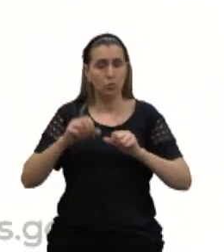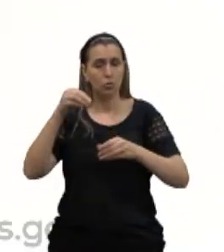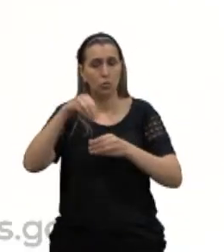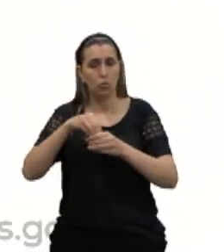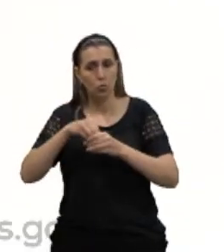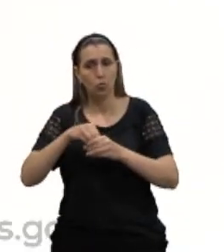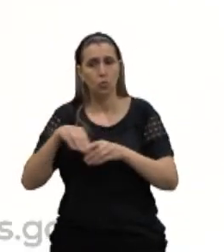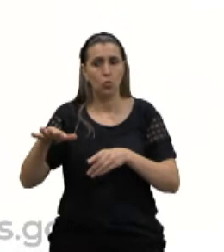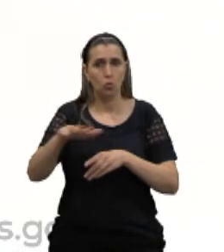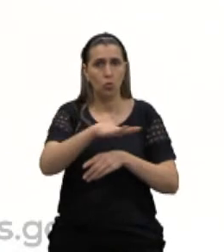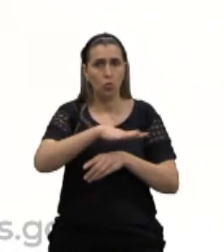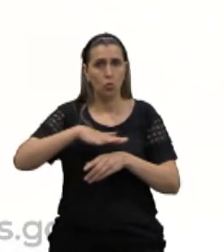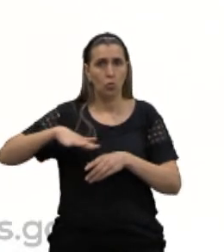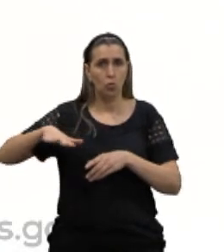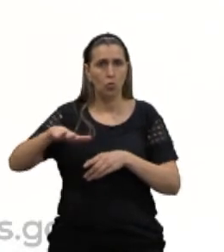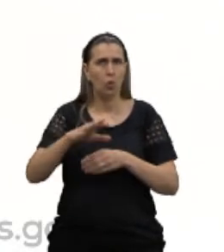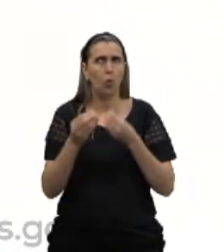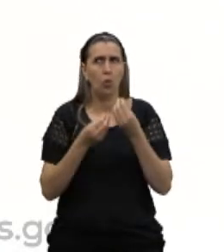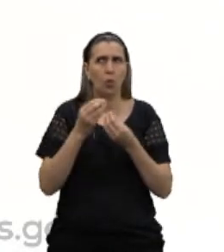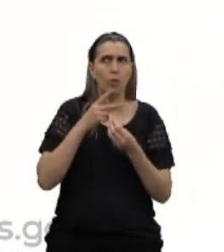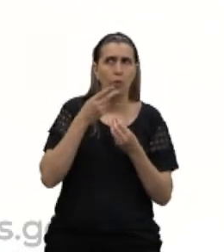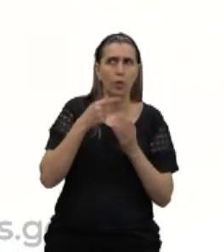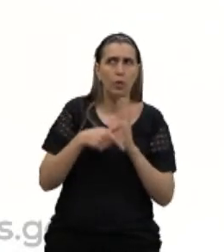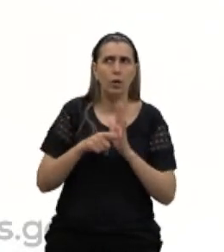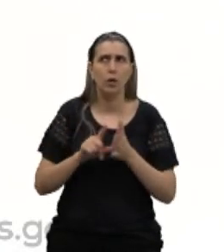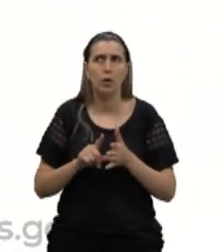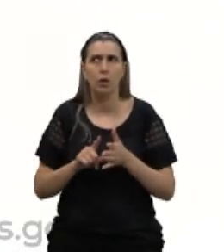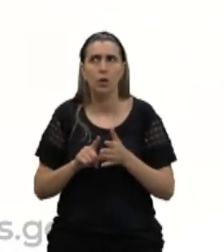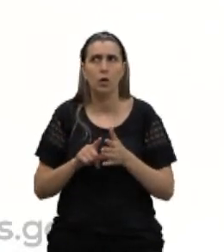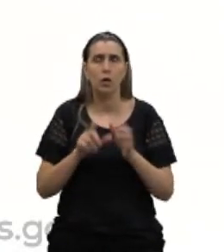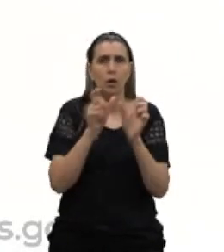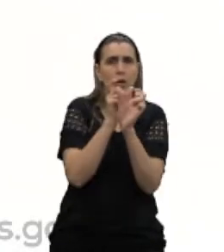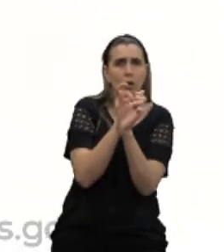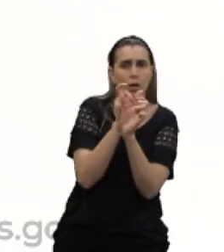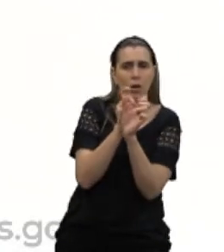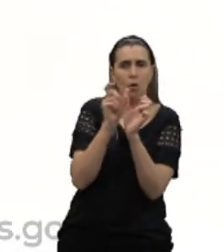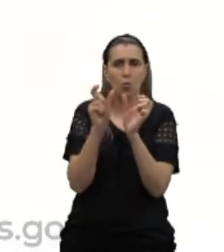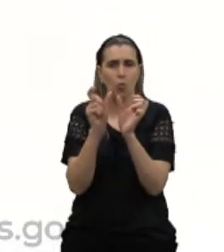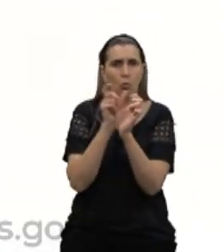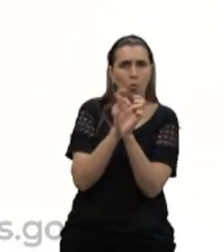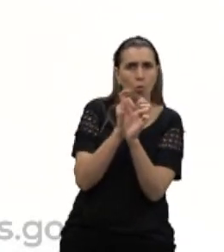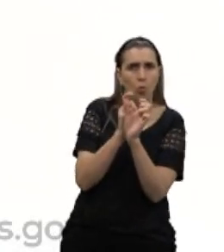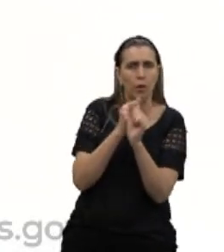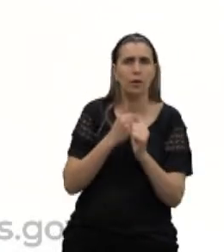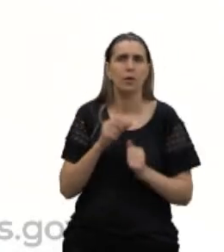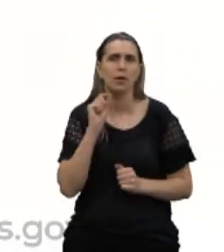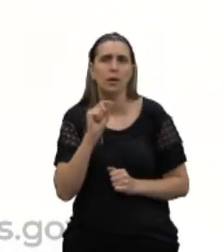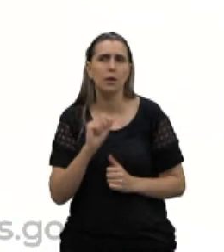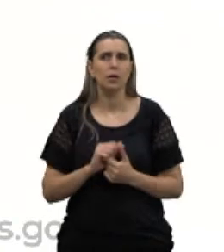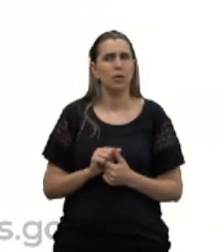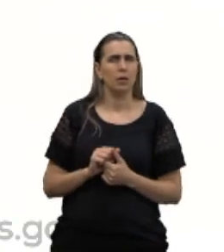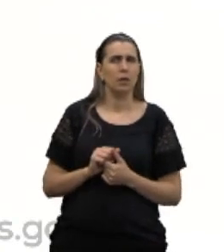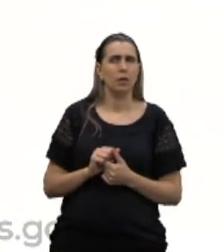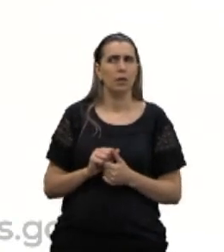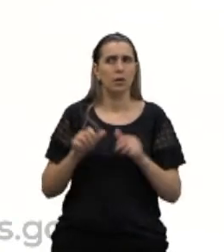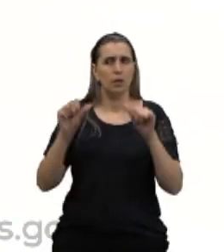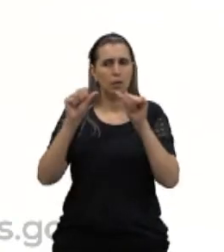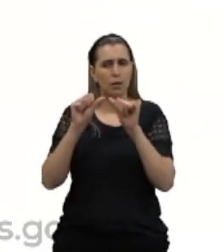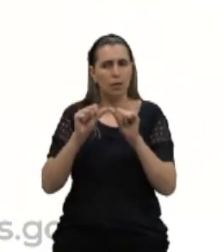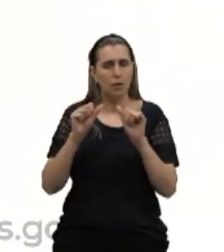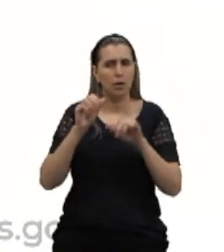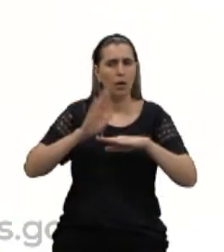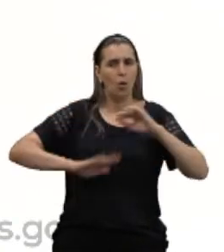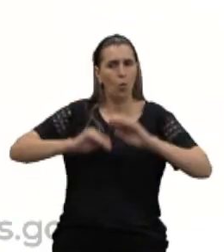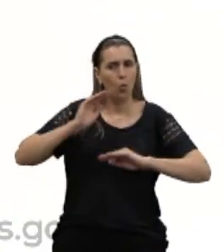dentro. É como tu estava falando aquela hora lá do sinônimo, né? Vamos dizer que... São